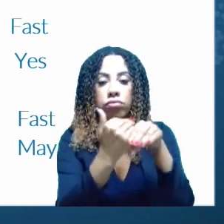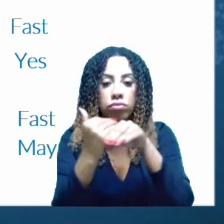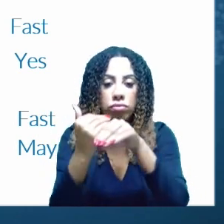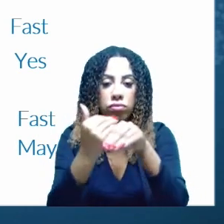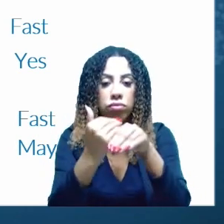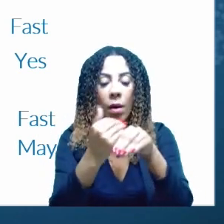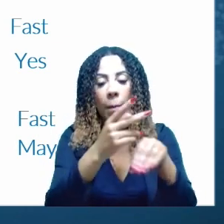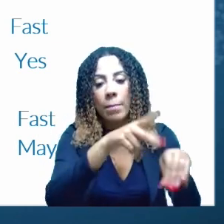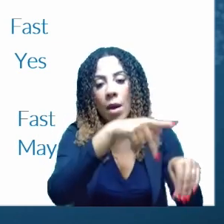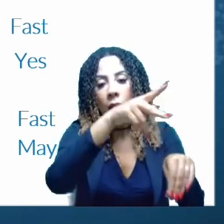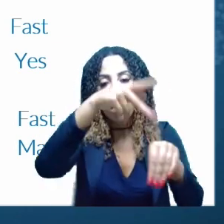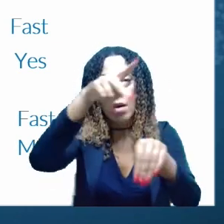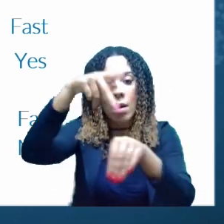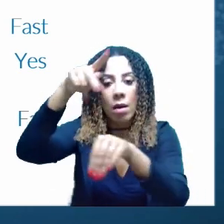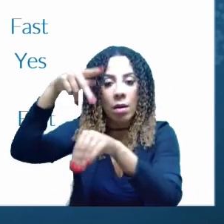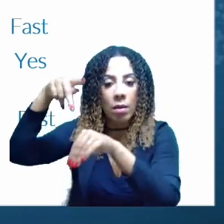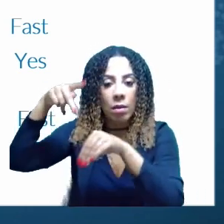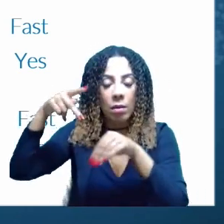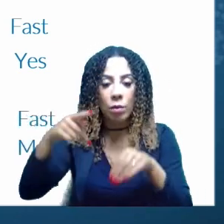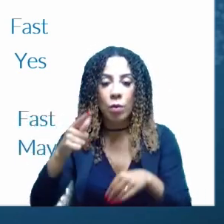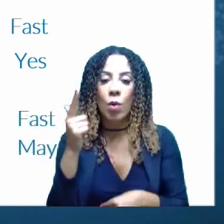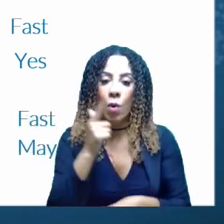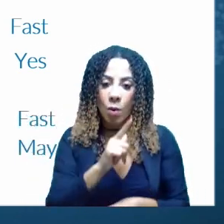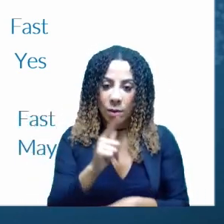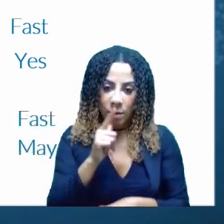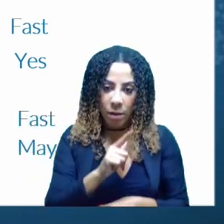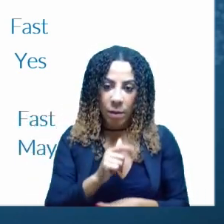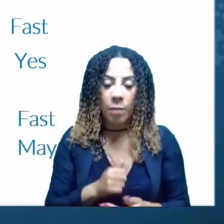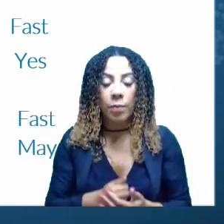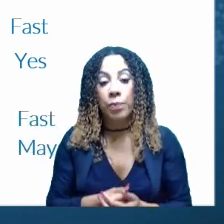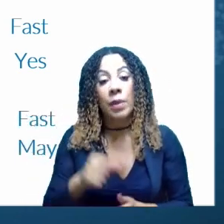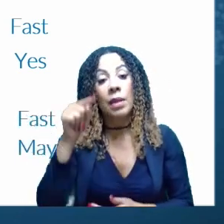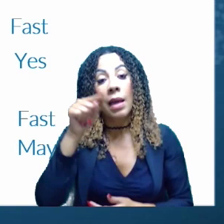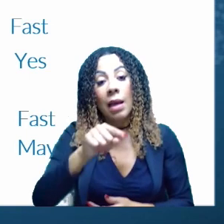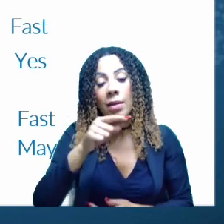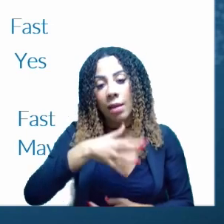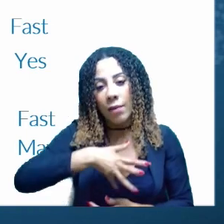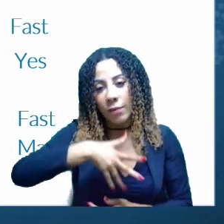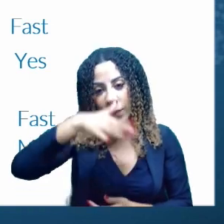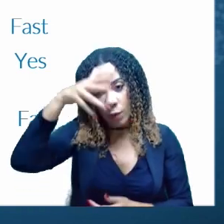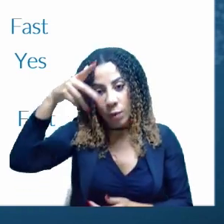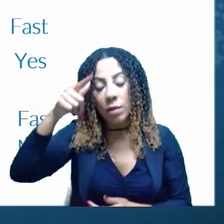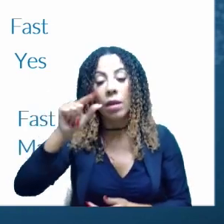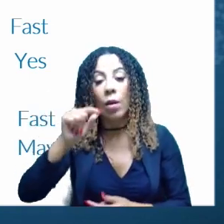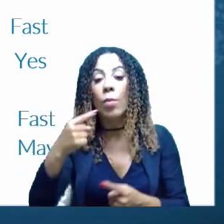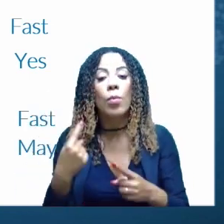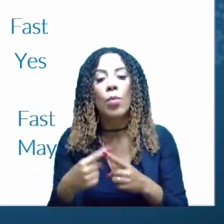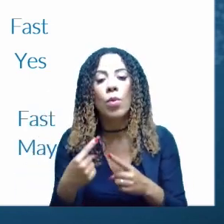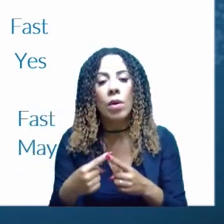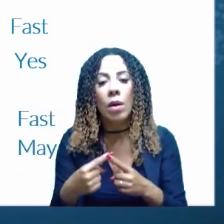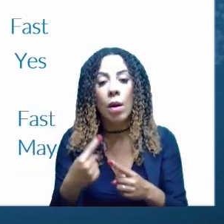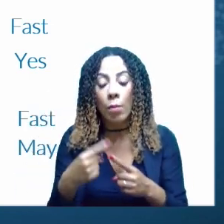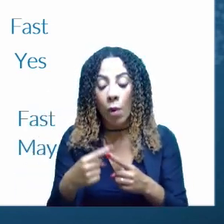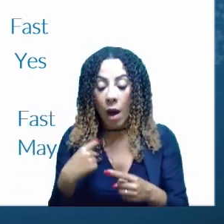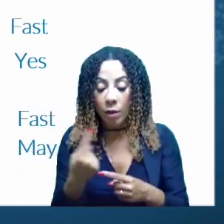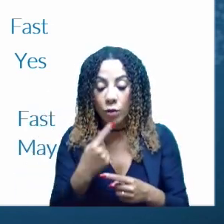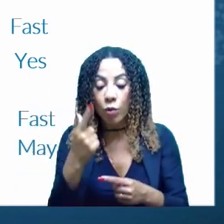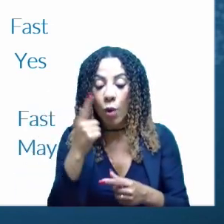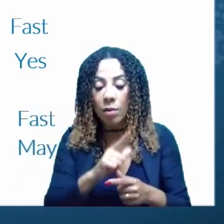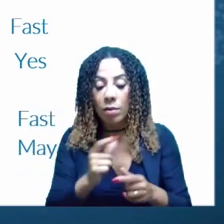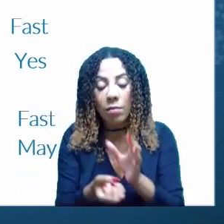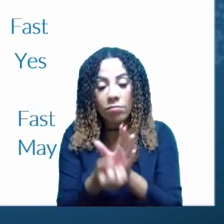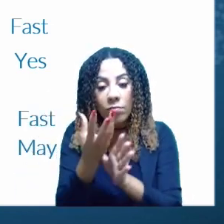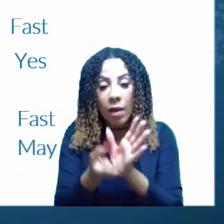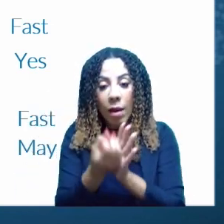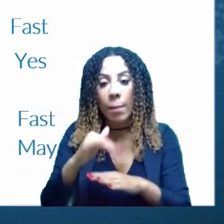a velocidade aqui é muito importante. Aqui, isso permitiu o desenvolvimento rápido, especialmente no Ocidente. Mas